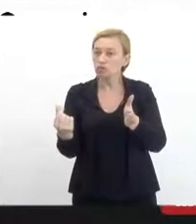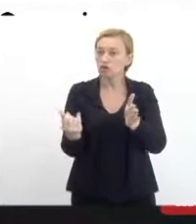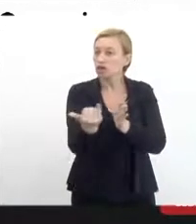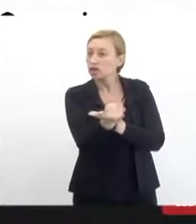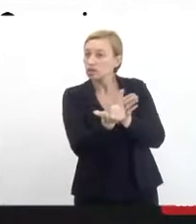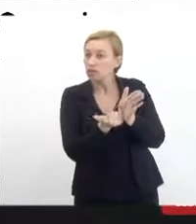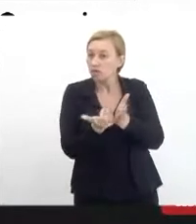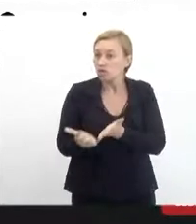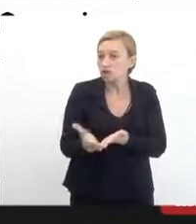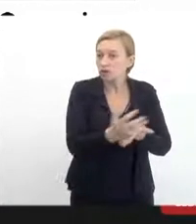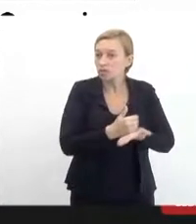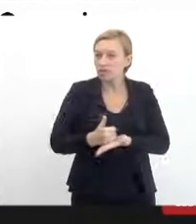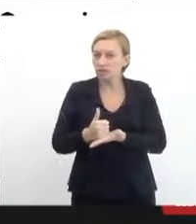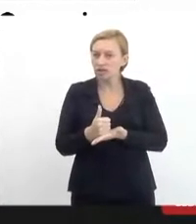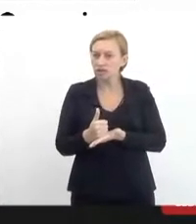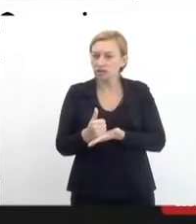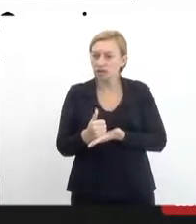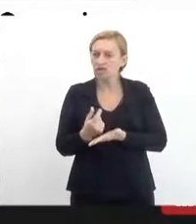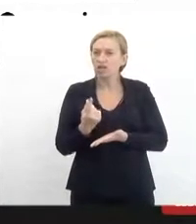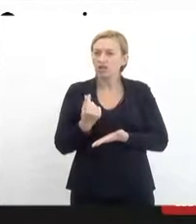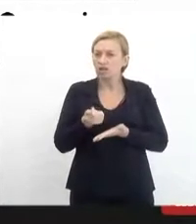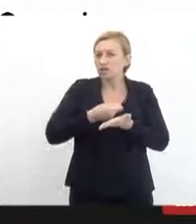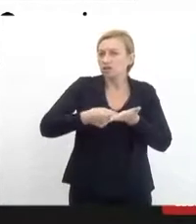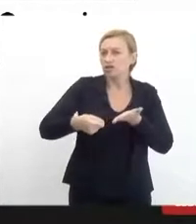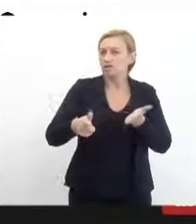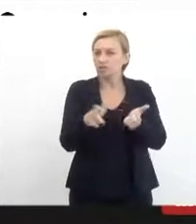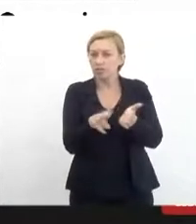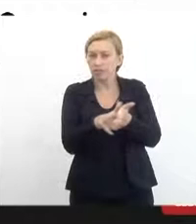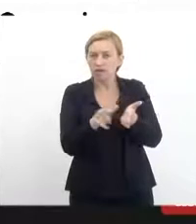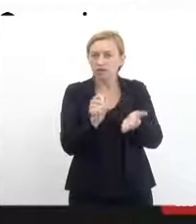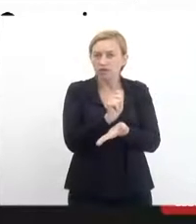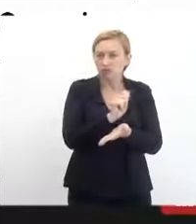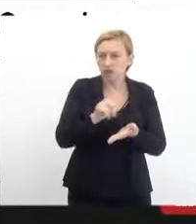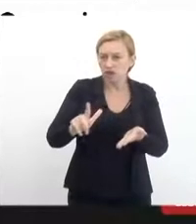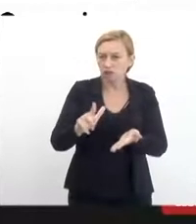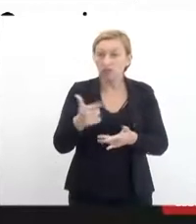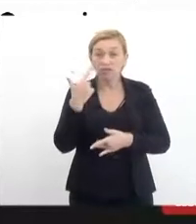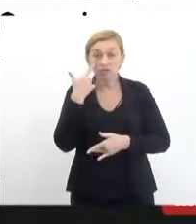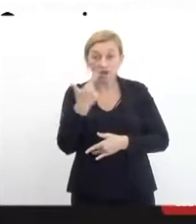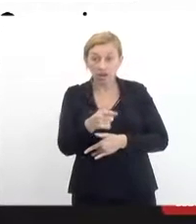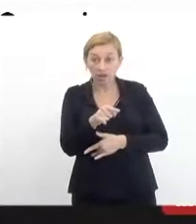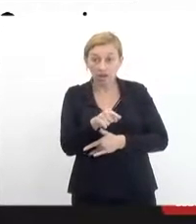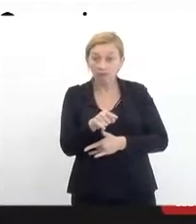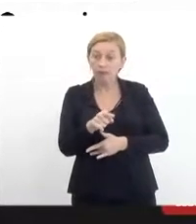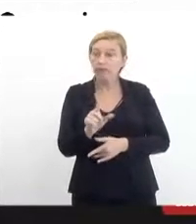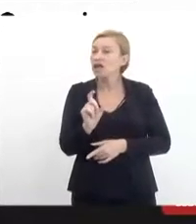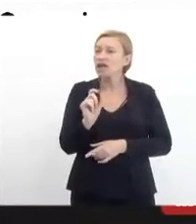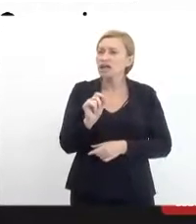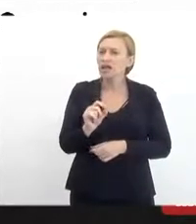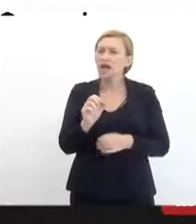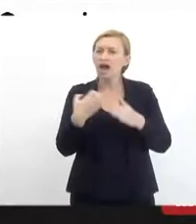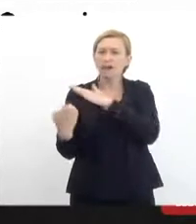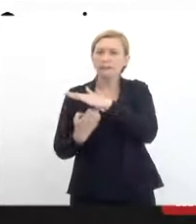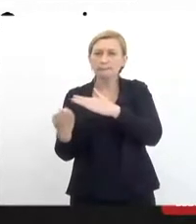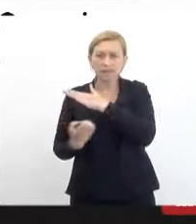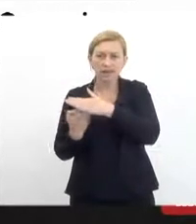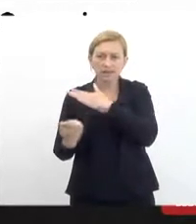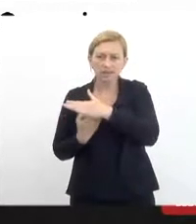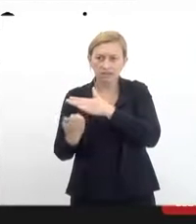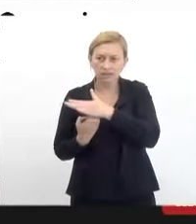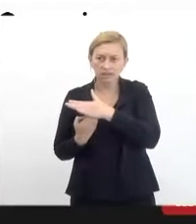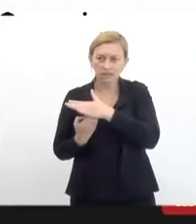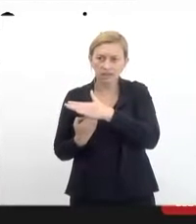recuperáveis através de créditos na escrita fiscal. Então, nós temos um caso aqui em que a empresa ela